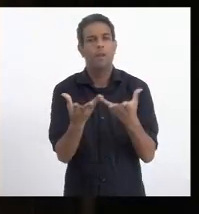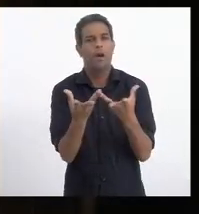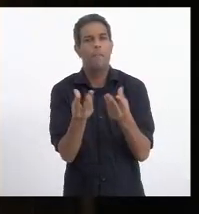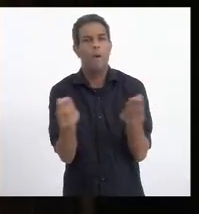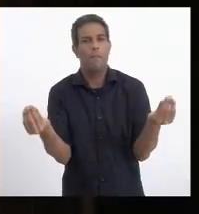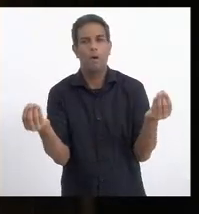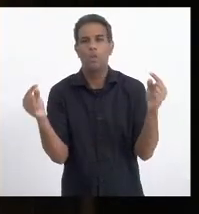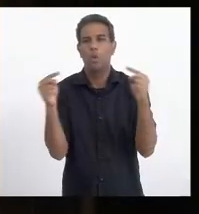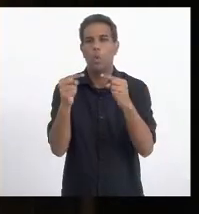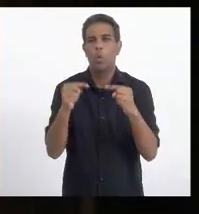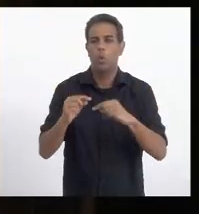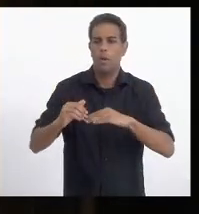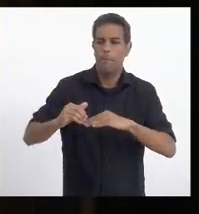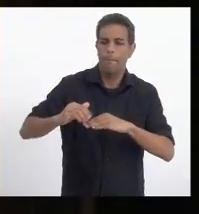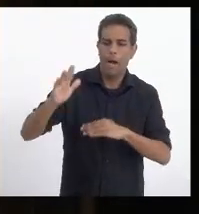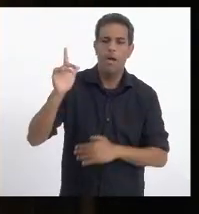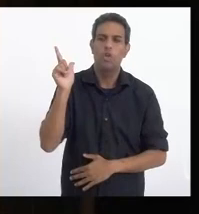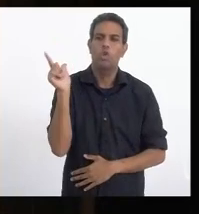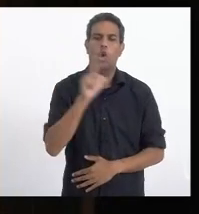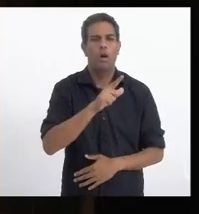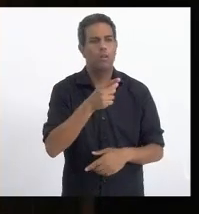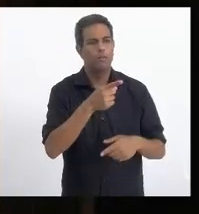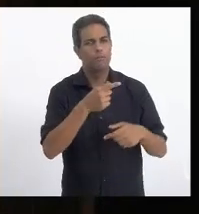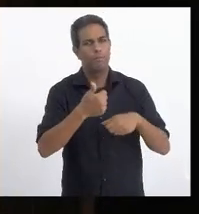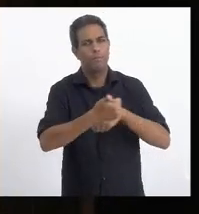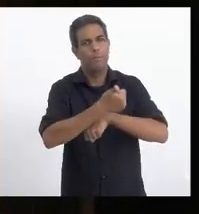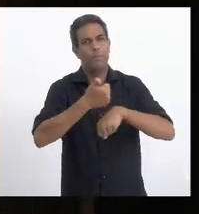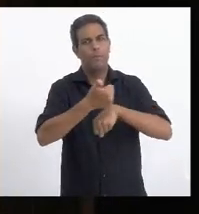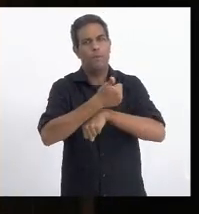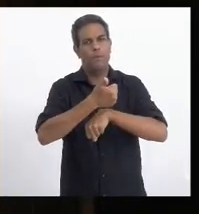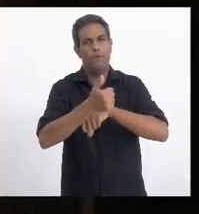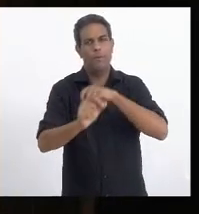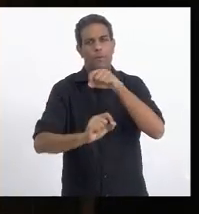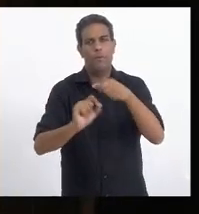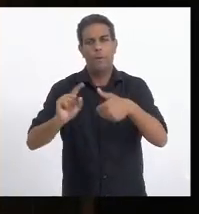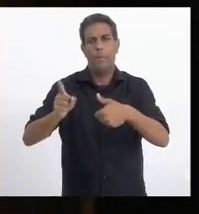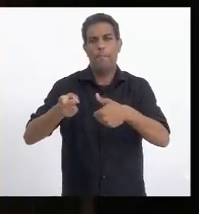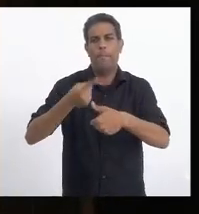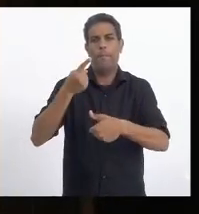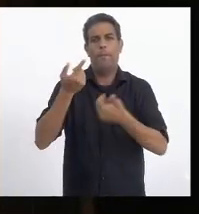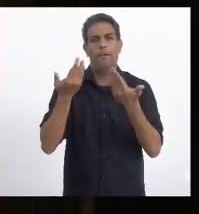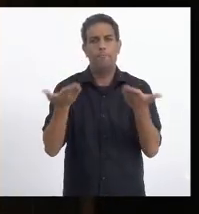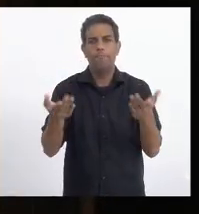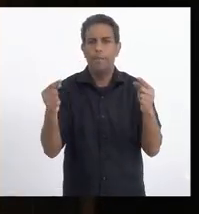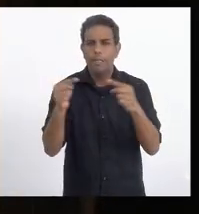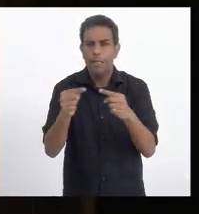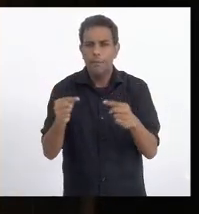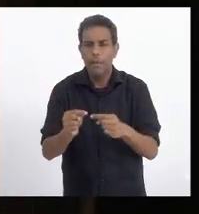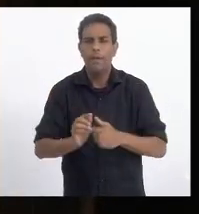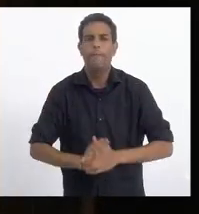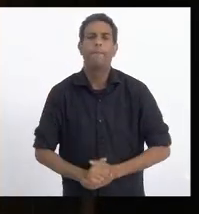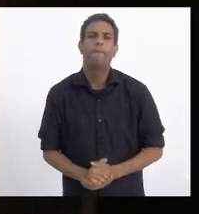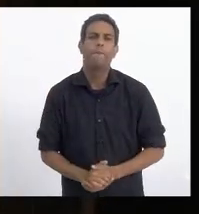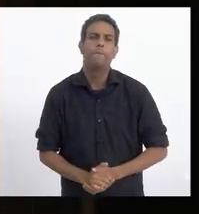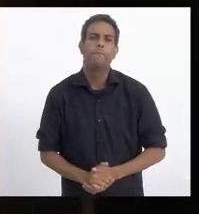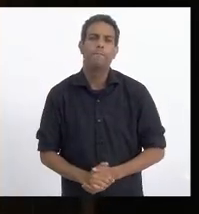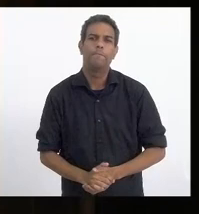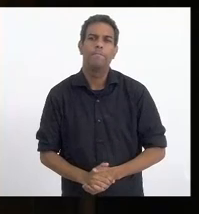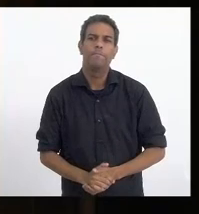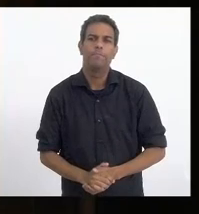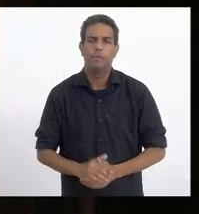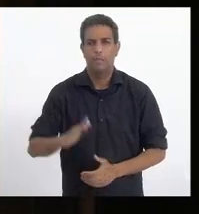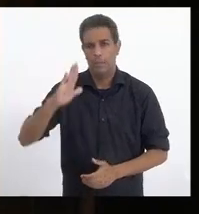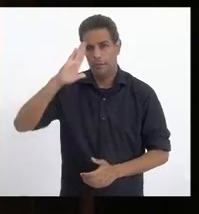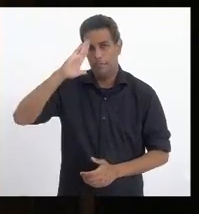talvez se não o maior um dos maiores profissionais que o bombeiro foi o primeiro mergulhador e foi